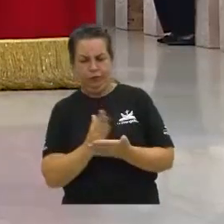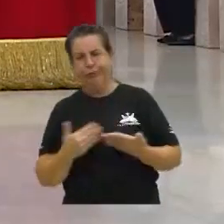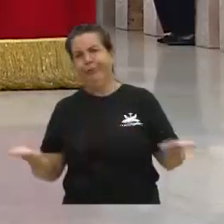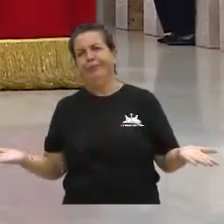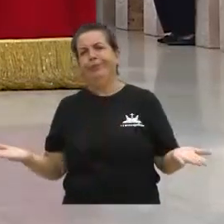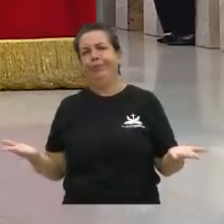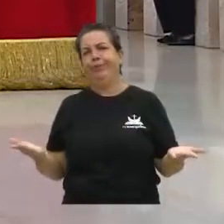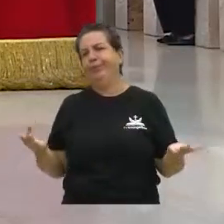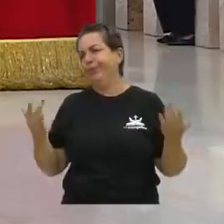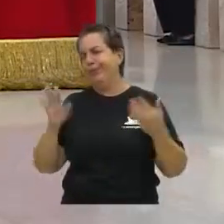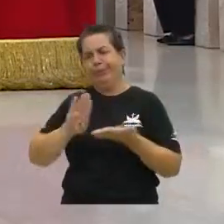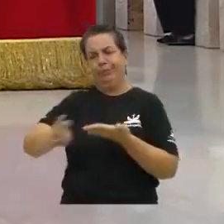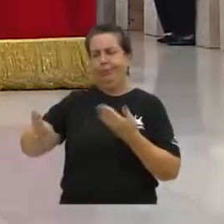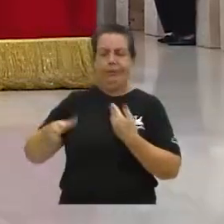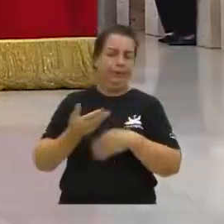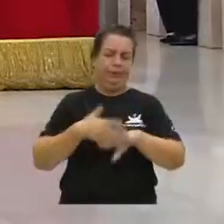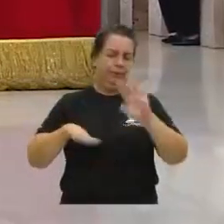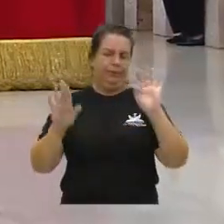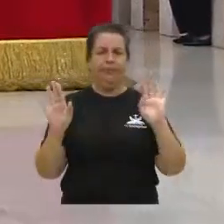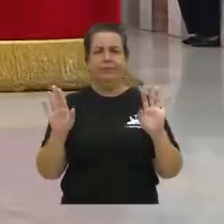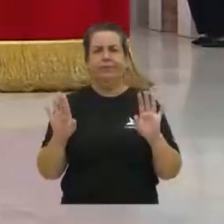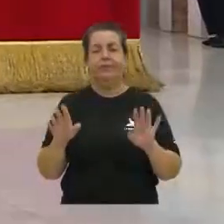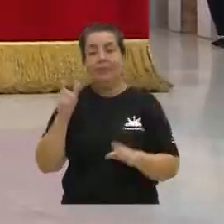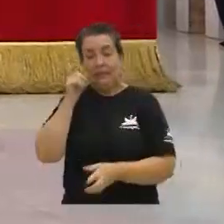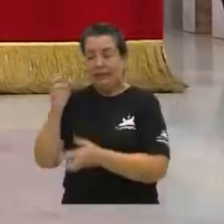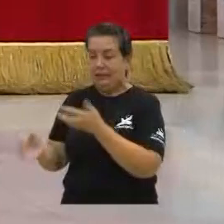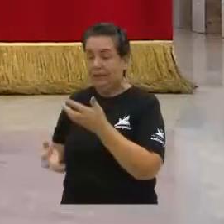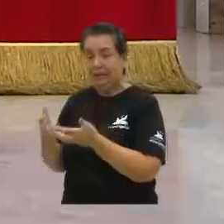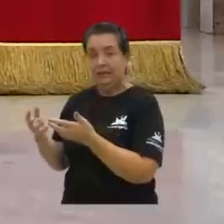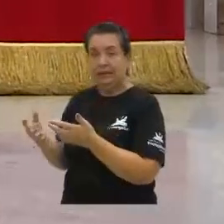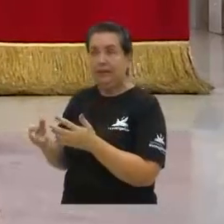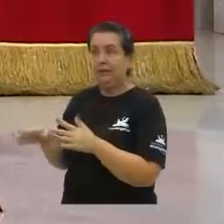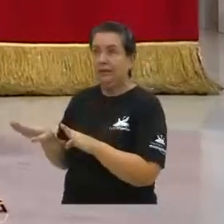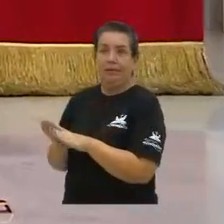nem Satanás subsiste